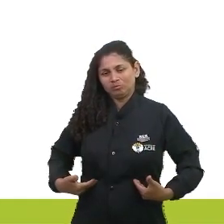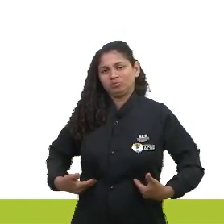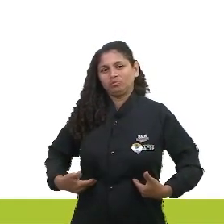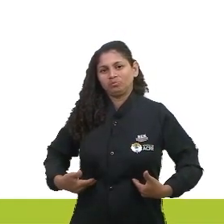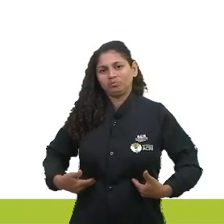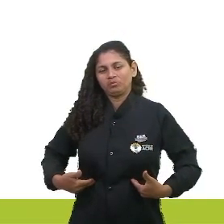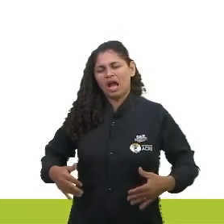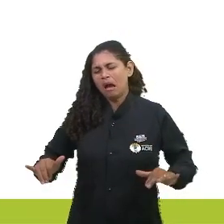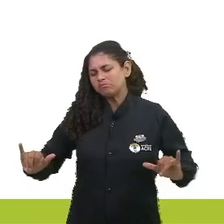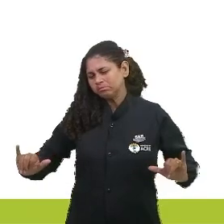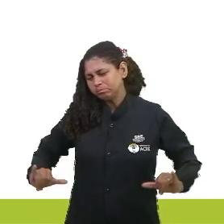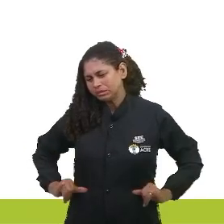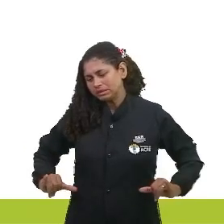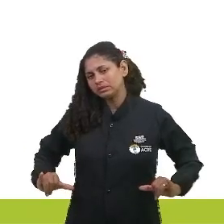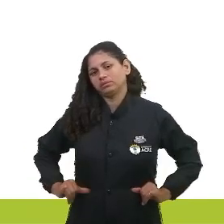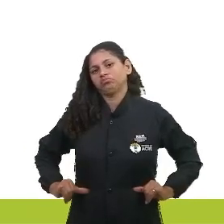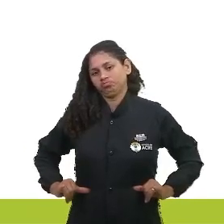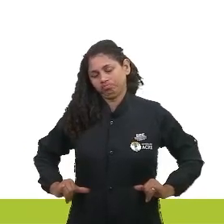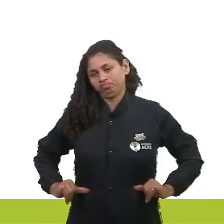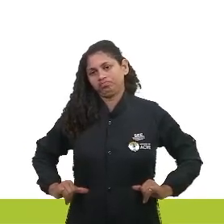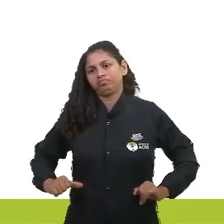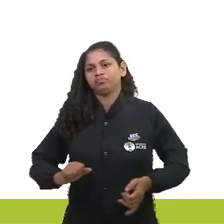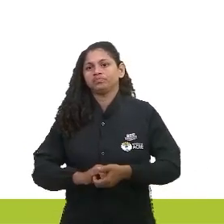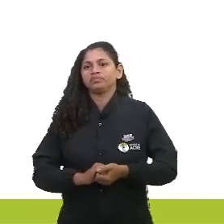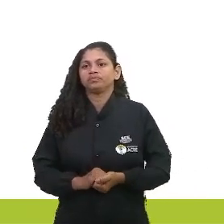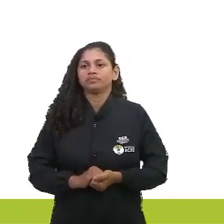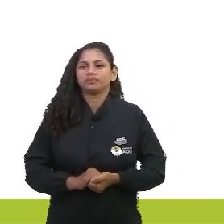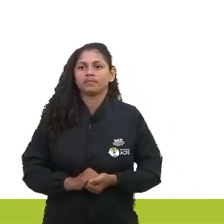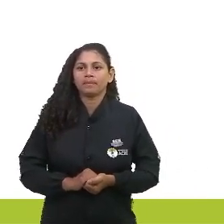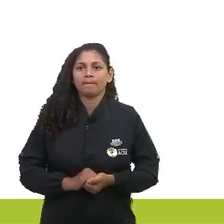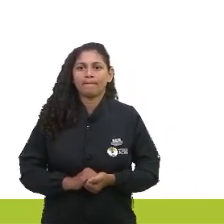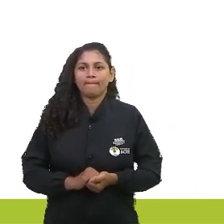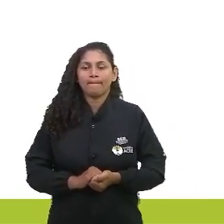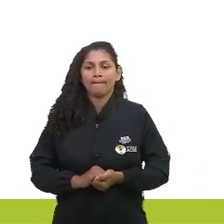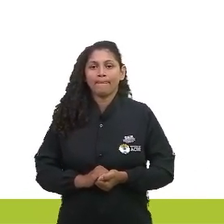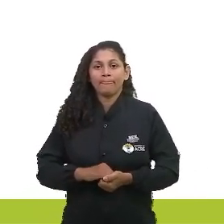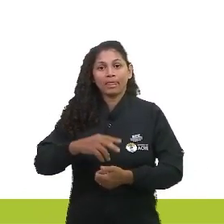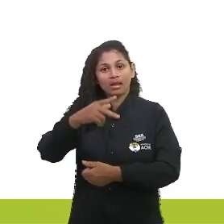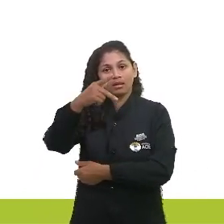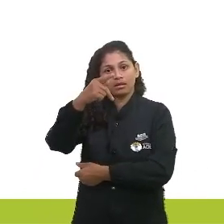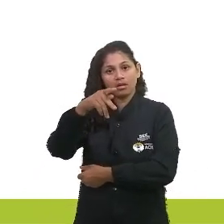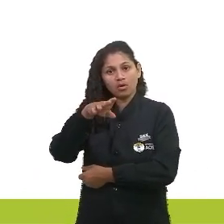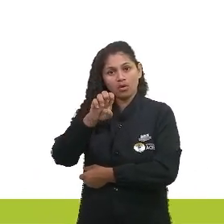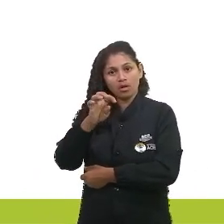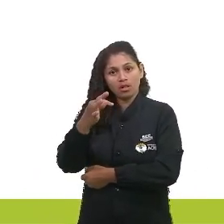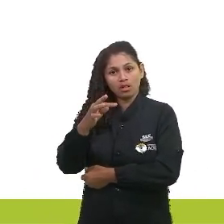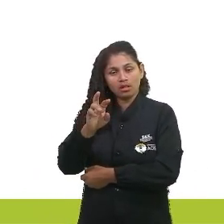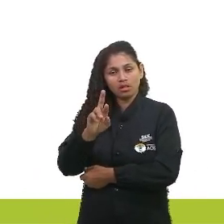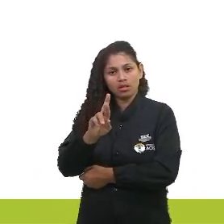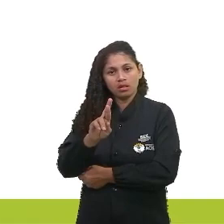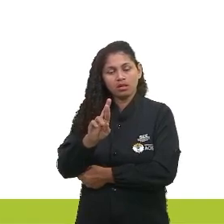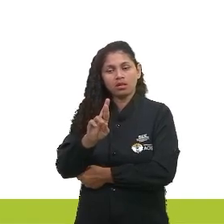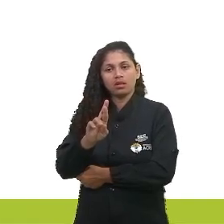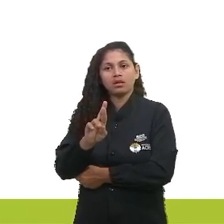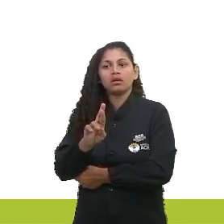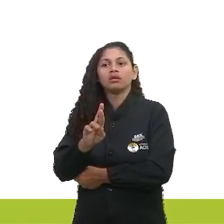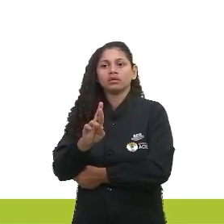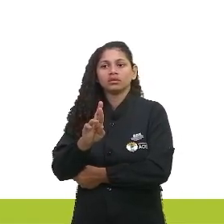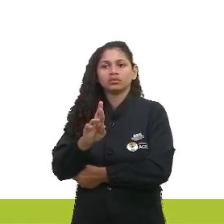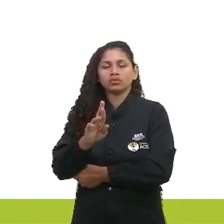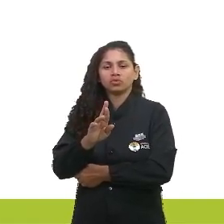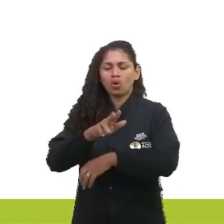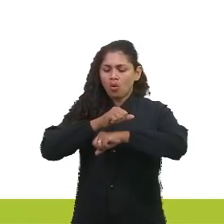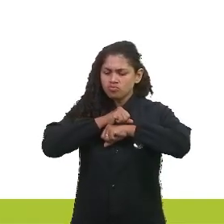Então, Peter Albert David Senge, já é um idoso, é defensor da expansão